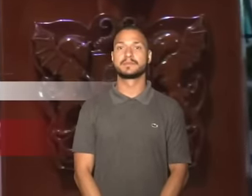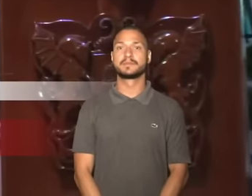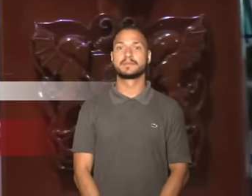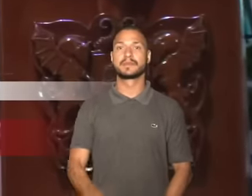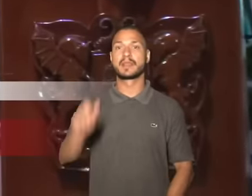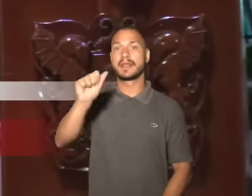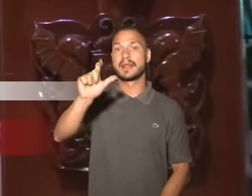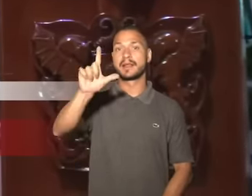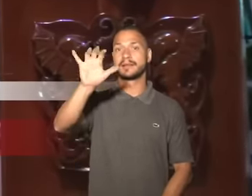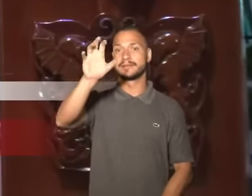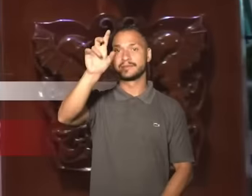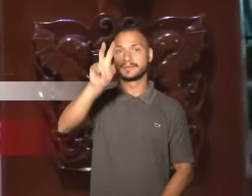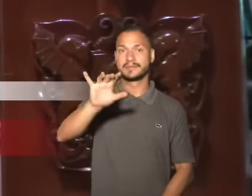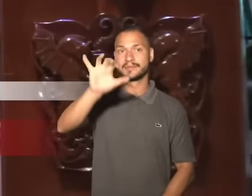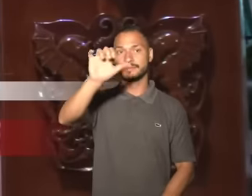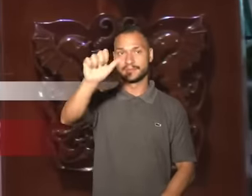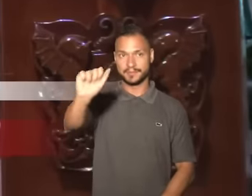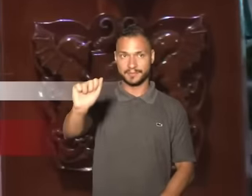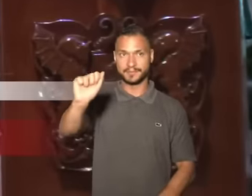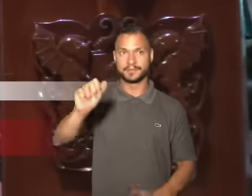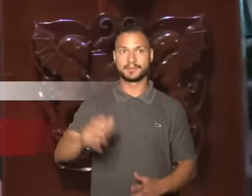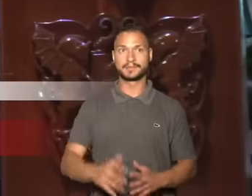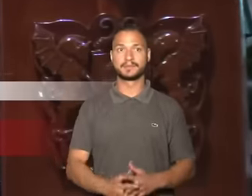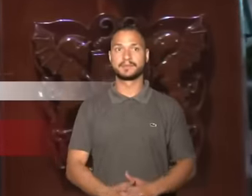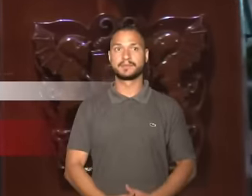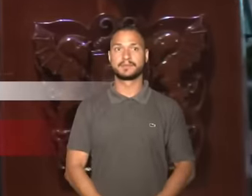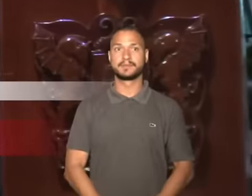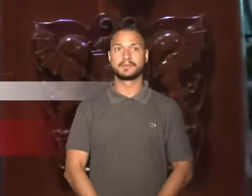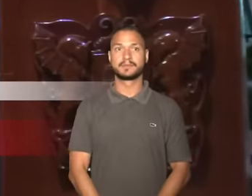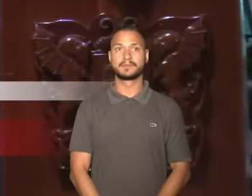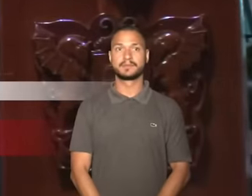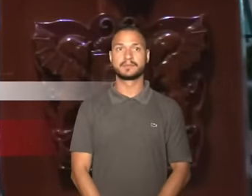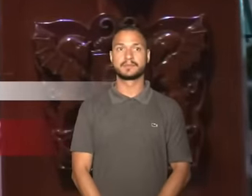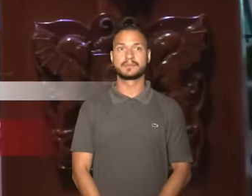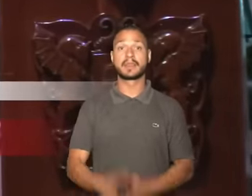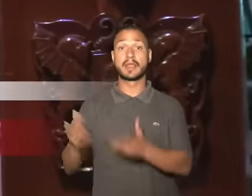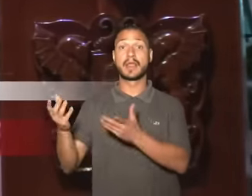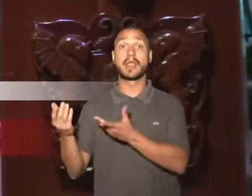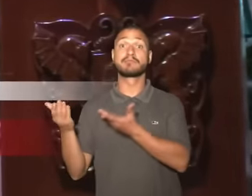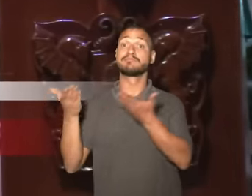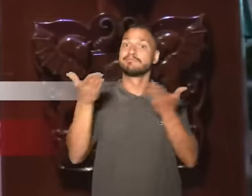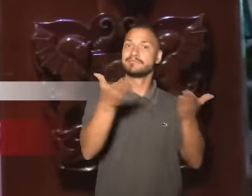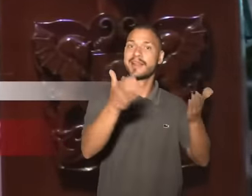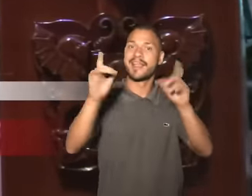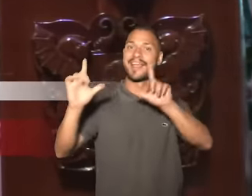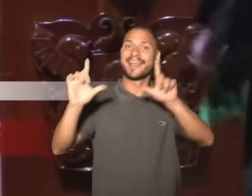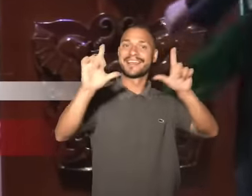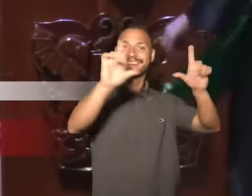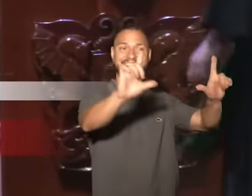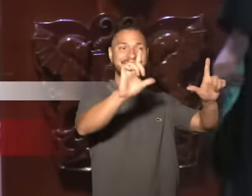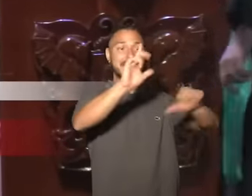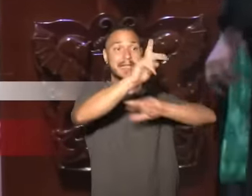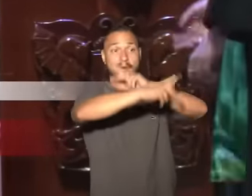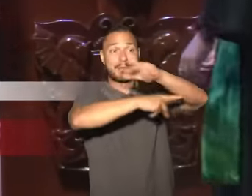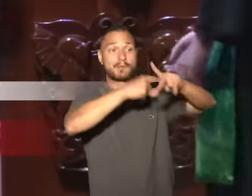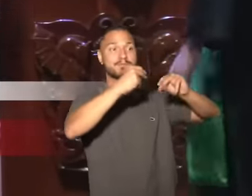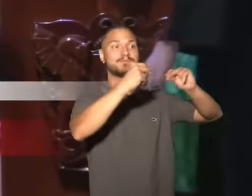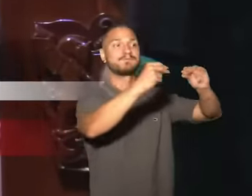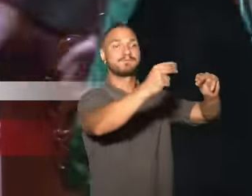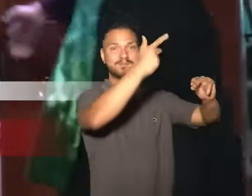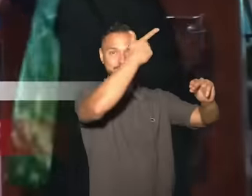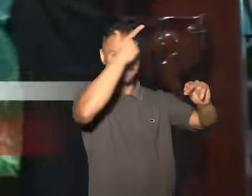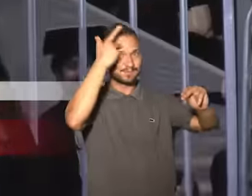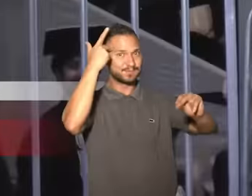Alexia Samila Gomes e Oliveira, que entregará as placas aos